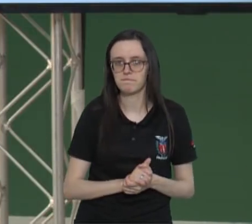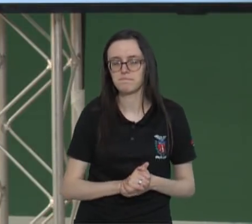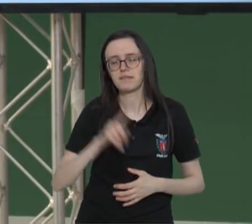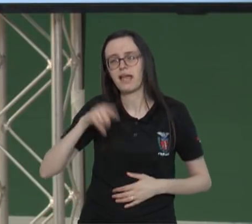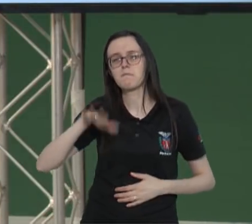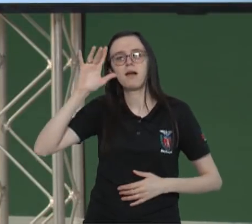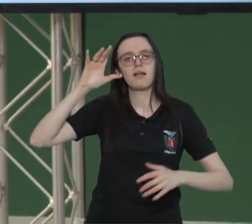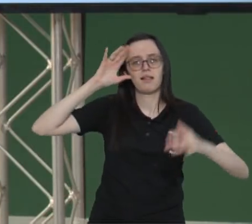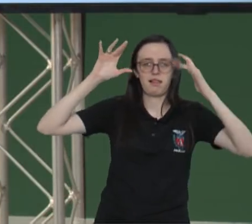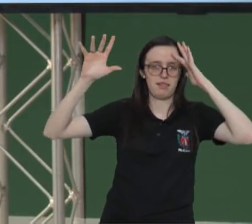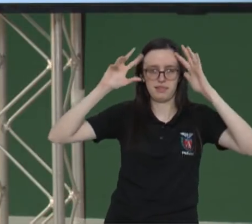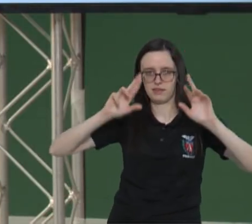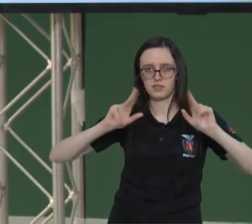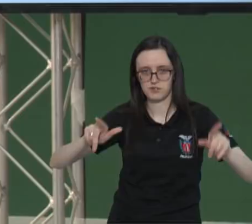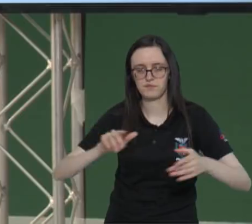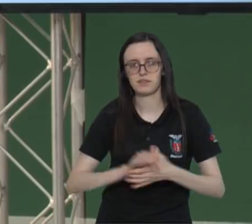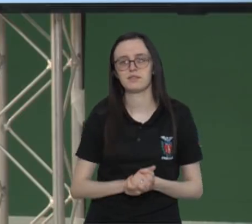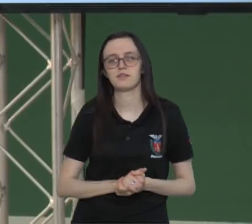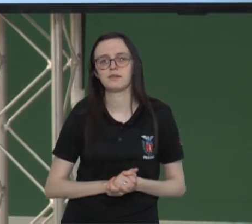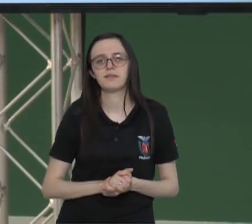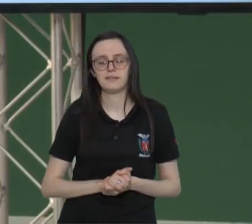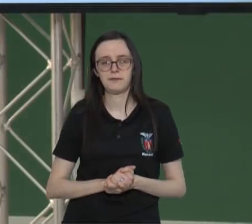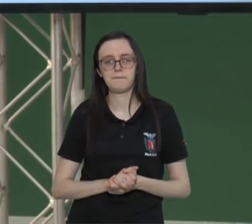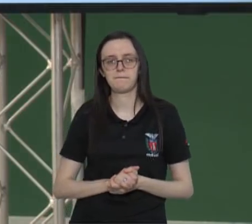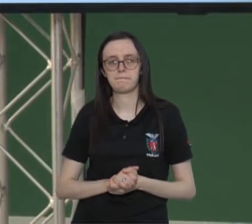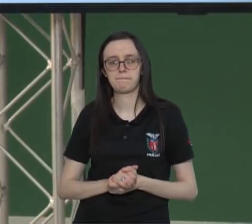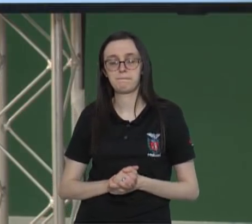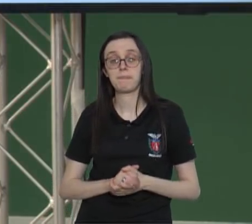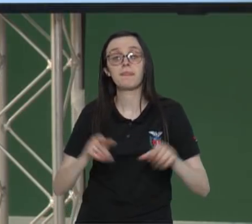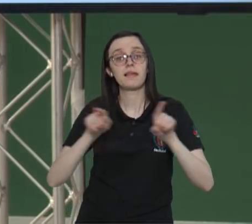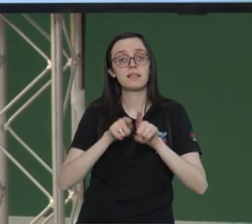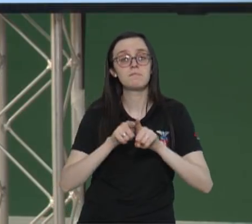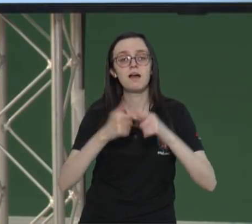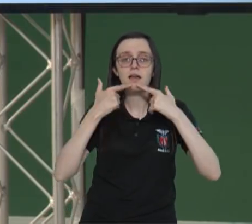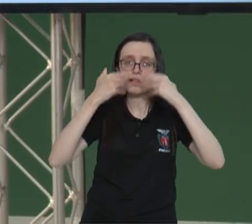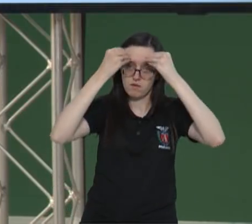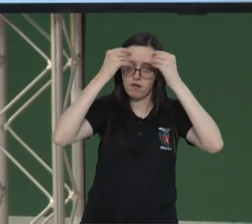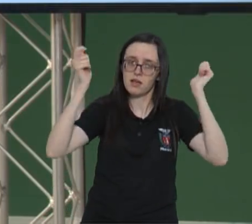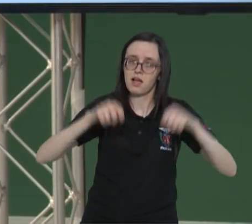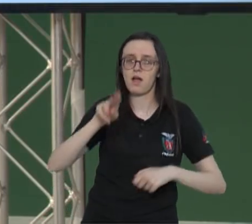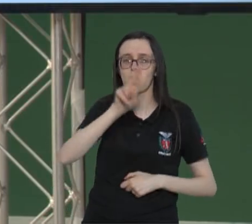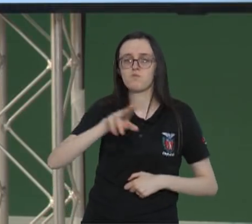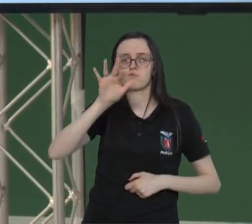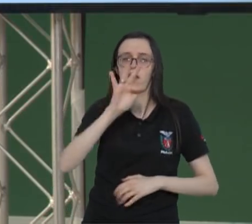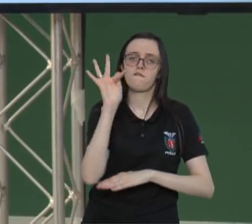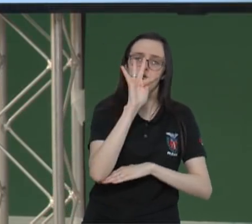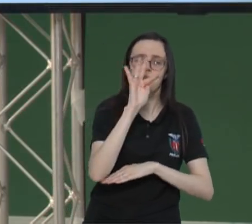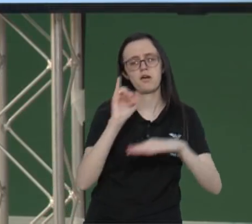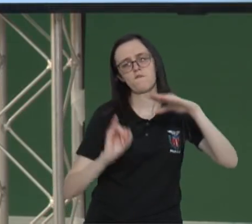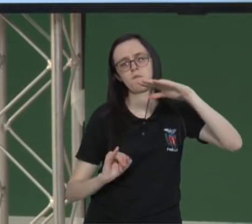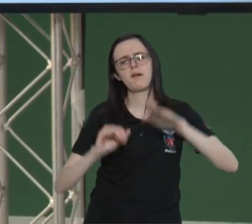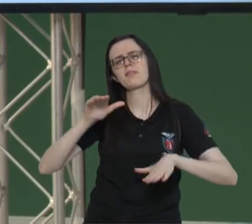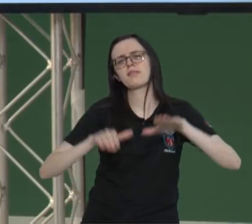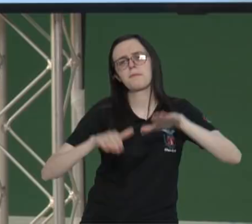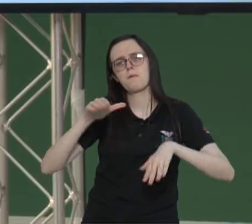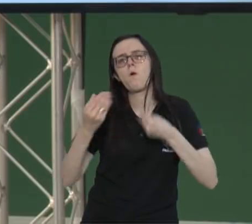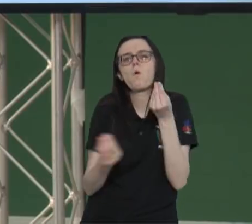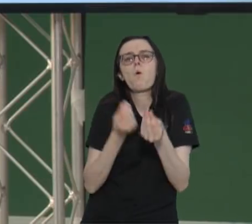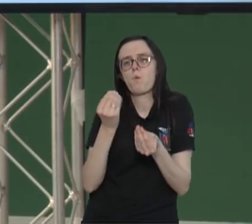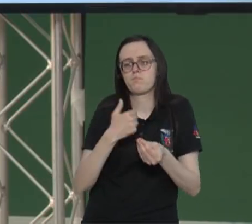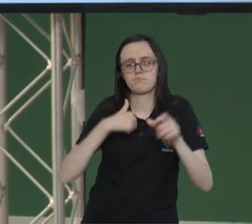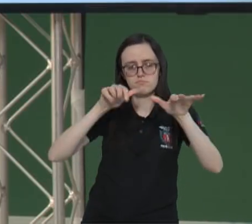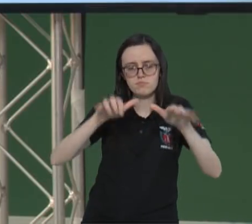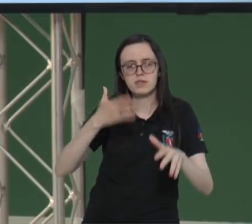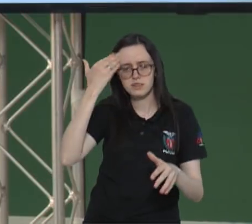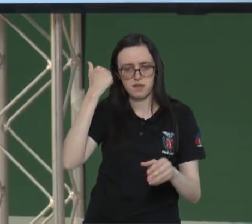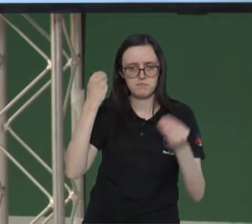mais fantasiosa. E a linguagem também pode ser tanto formal como informal, isso vai de como a pessoa